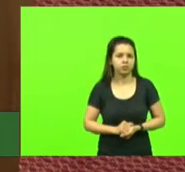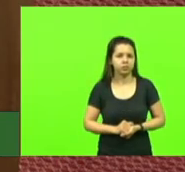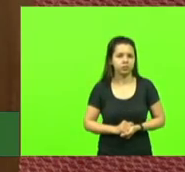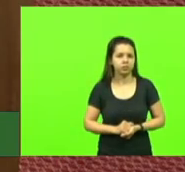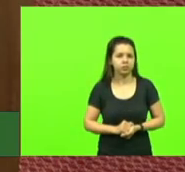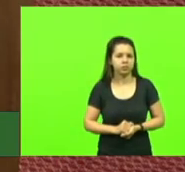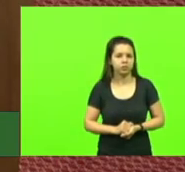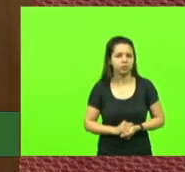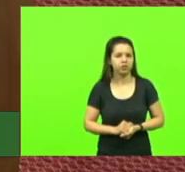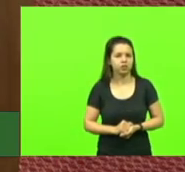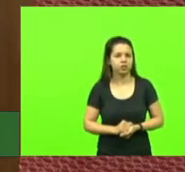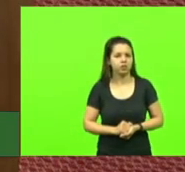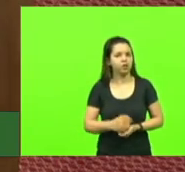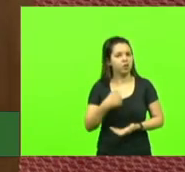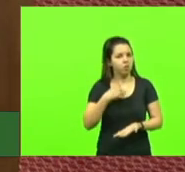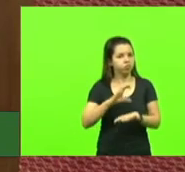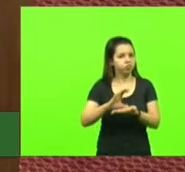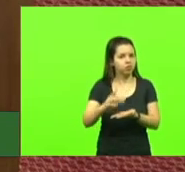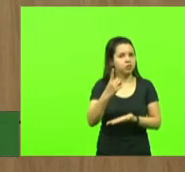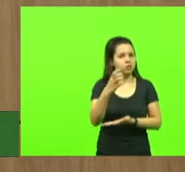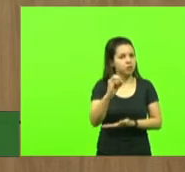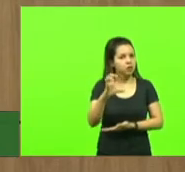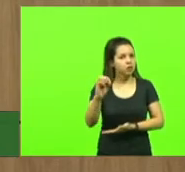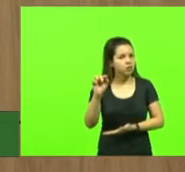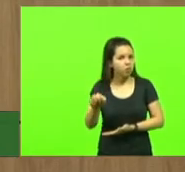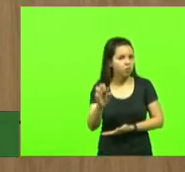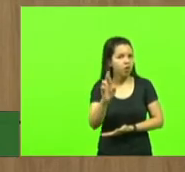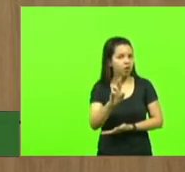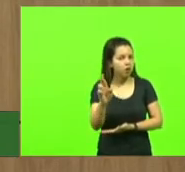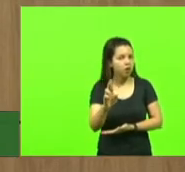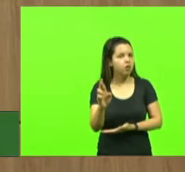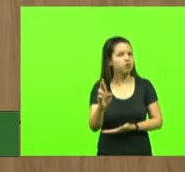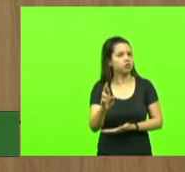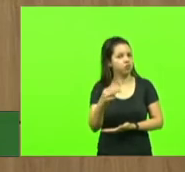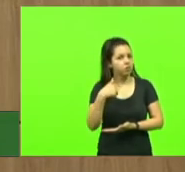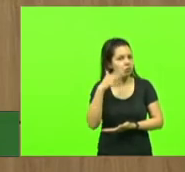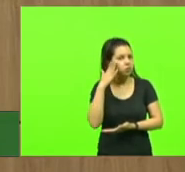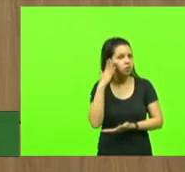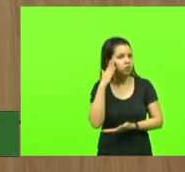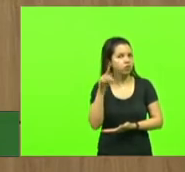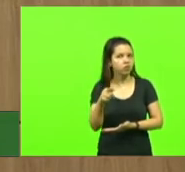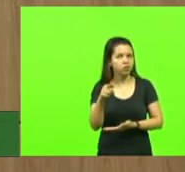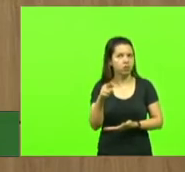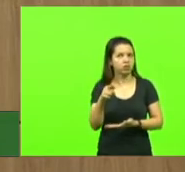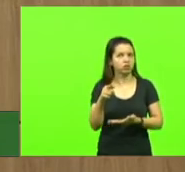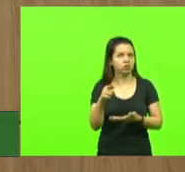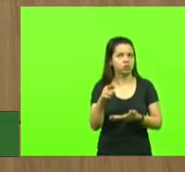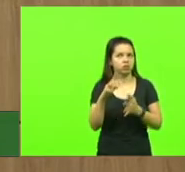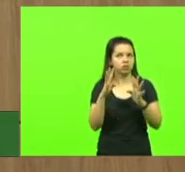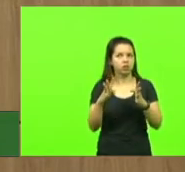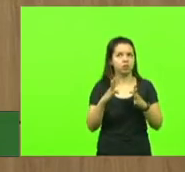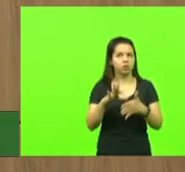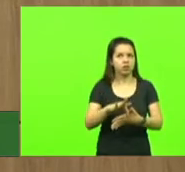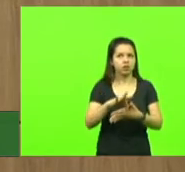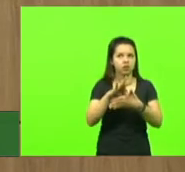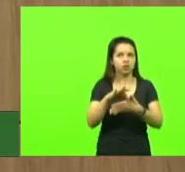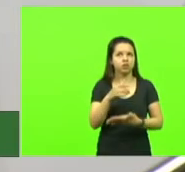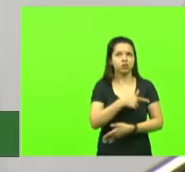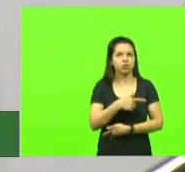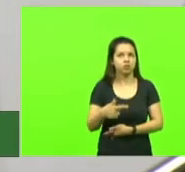Eu coloquei 100 mil reais, deputado José, eu sei que a Vossa Excelência nem deveria estar escutando isso, mas líder do governo, aquela coisa